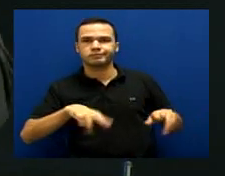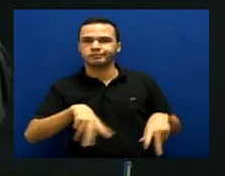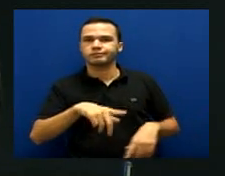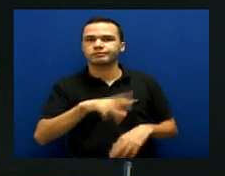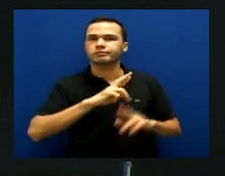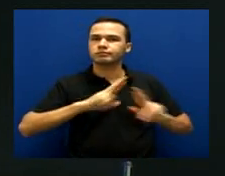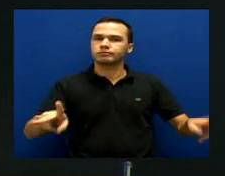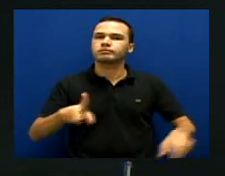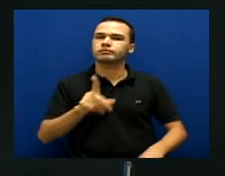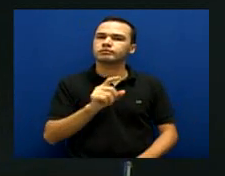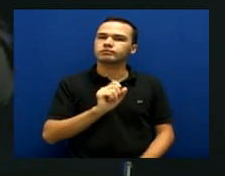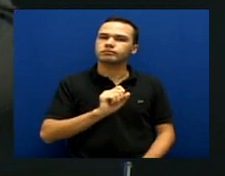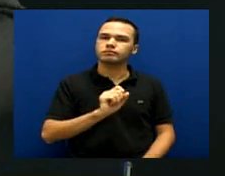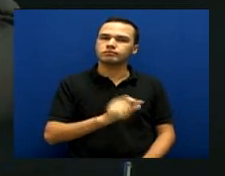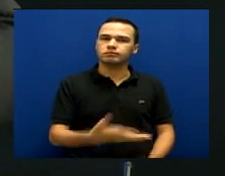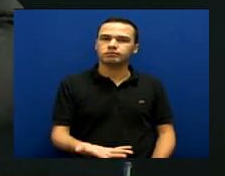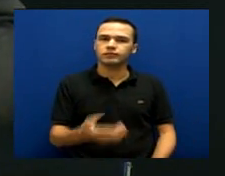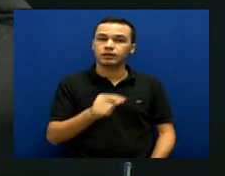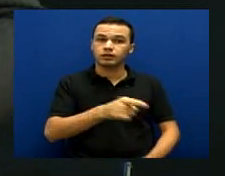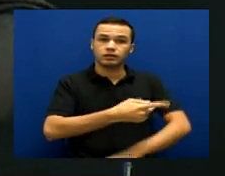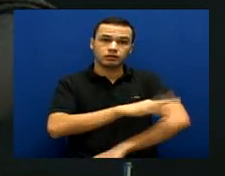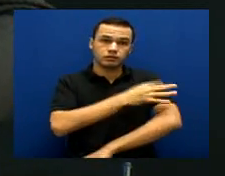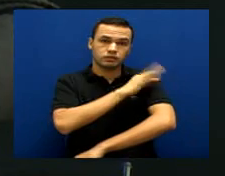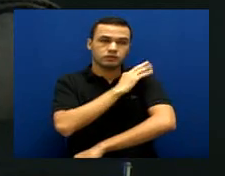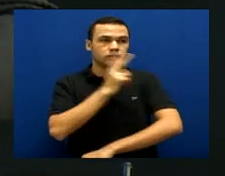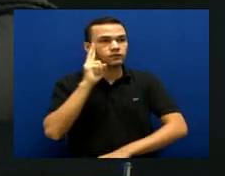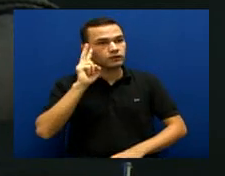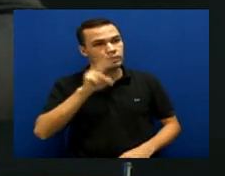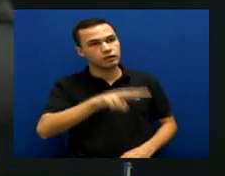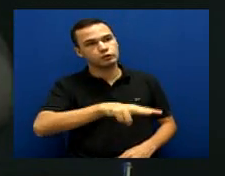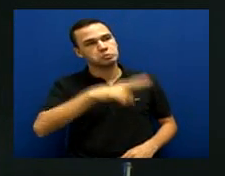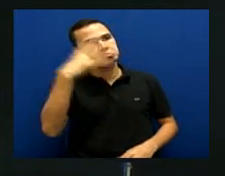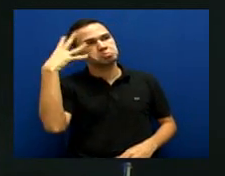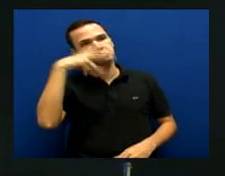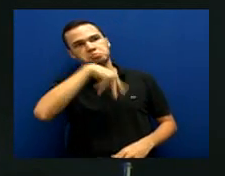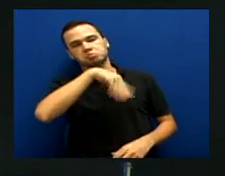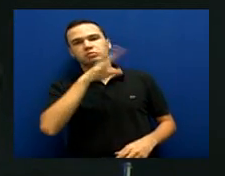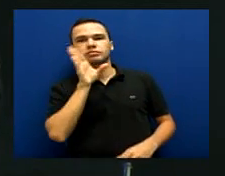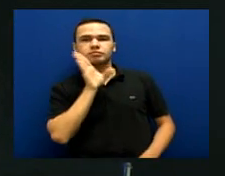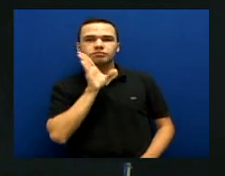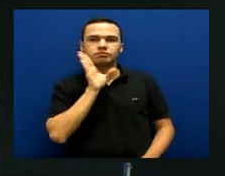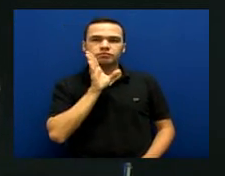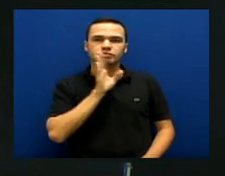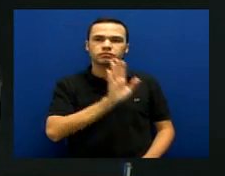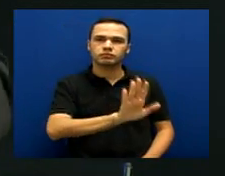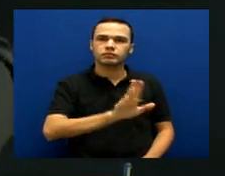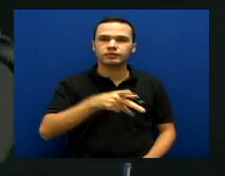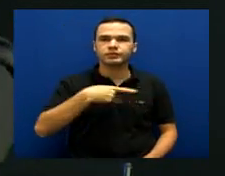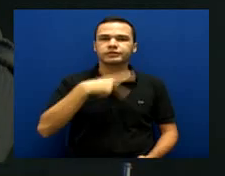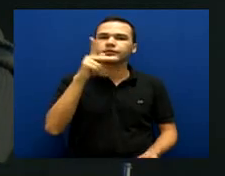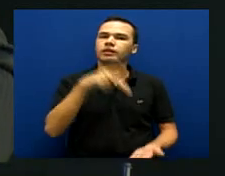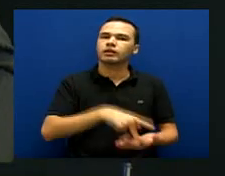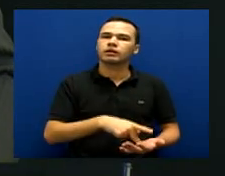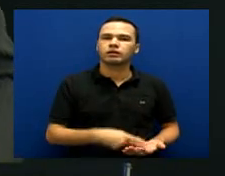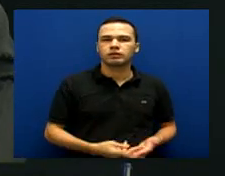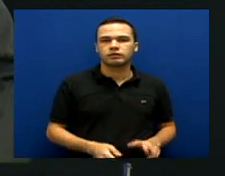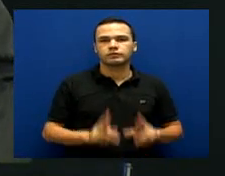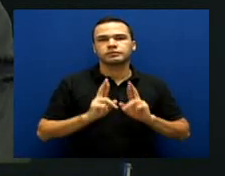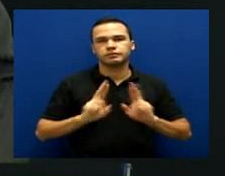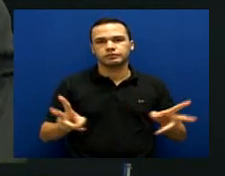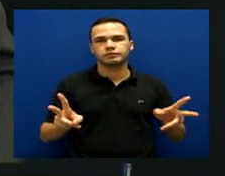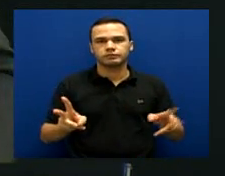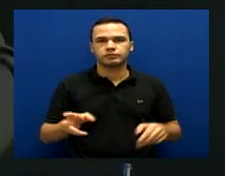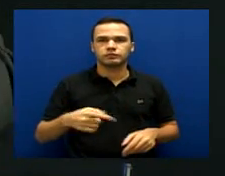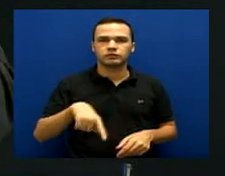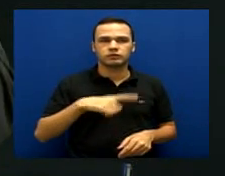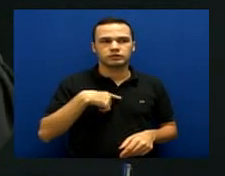forma técnica ela fica muito ela fica muito assim bonita de se ver né mas a forma prática muitas vezes a gente